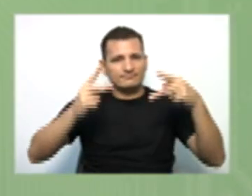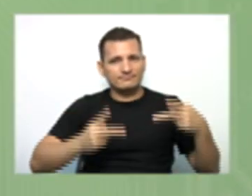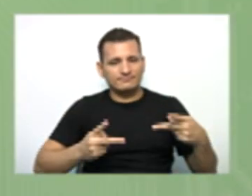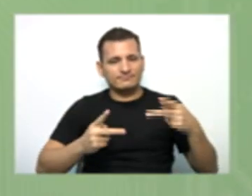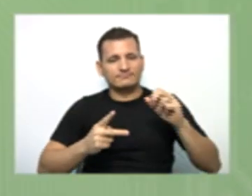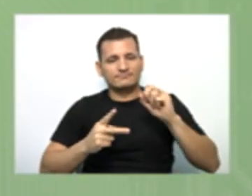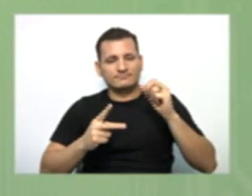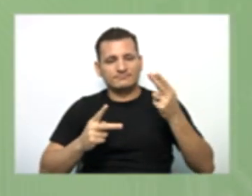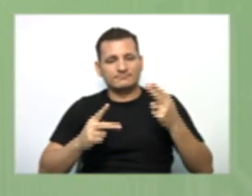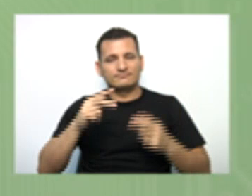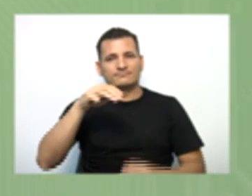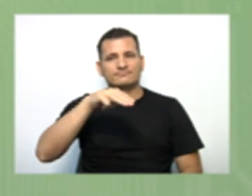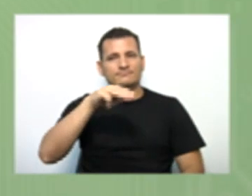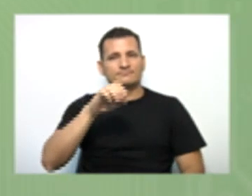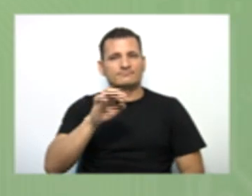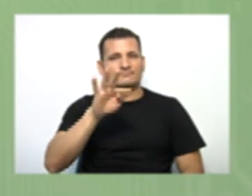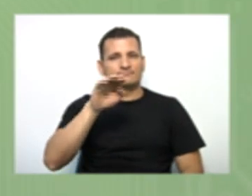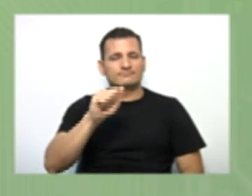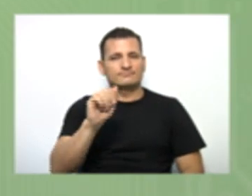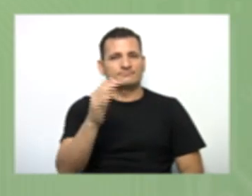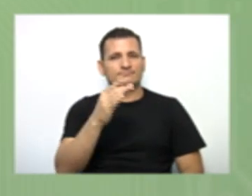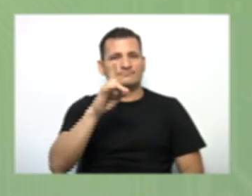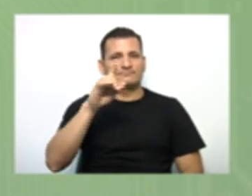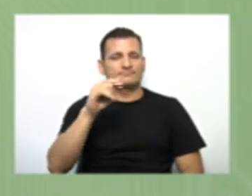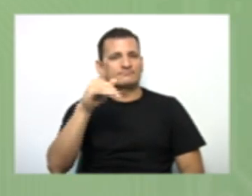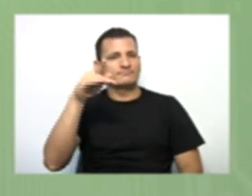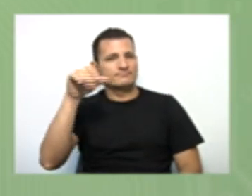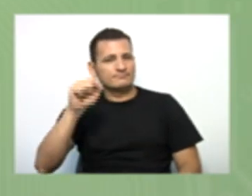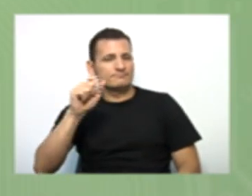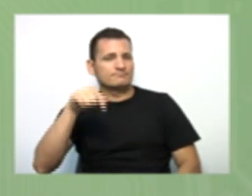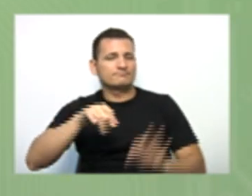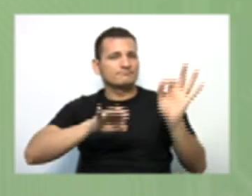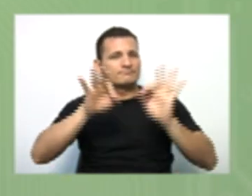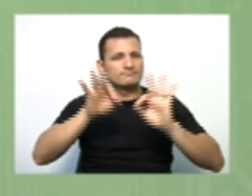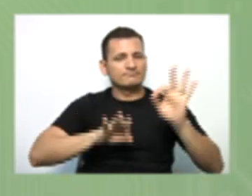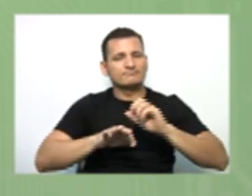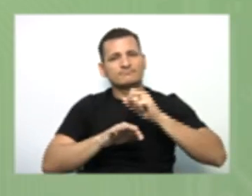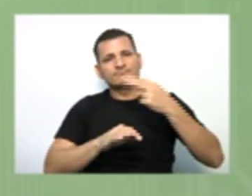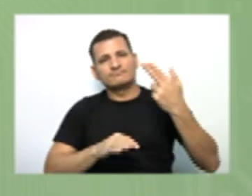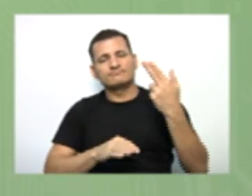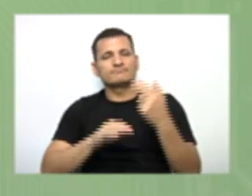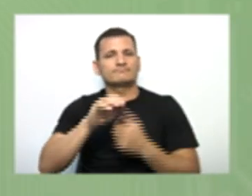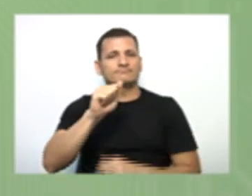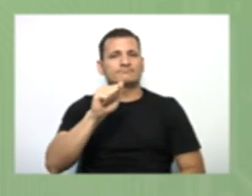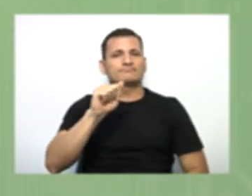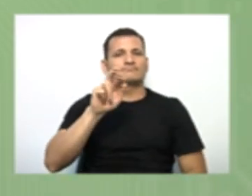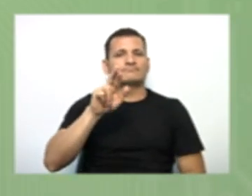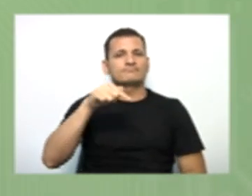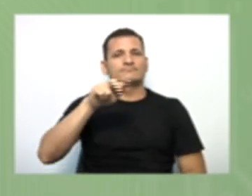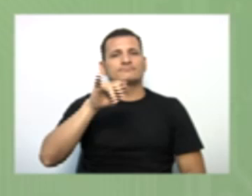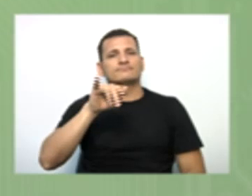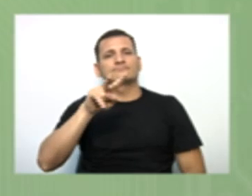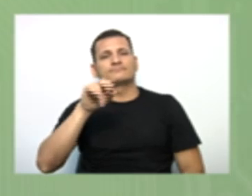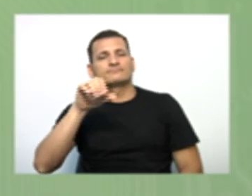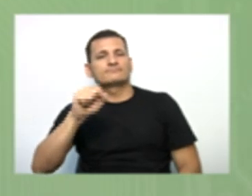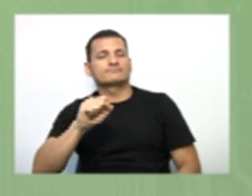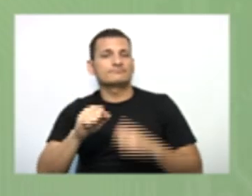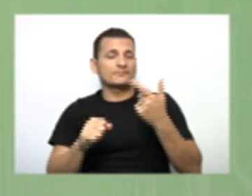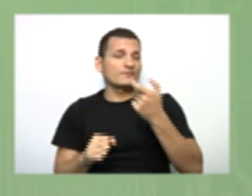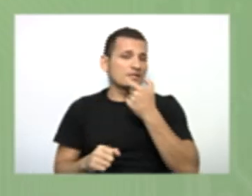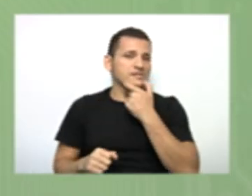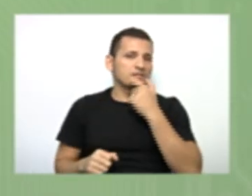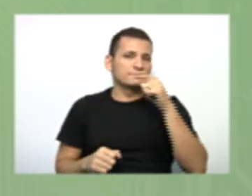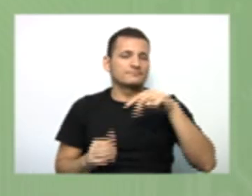metadados, são dados usados para classificar ou organizar arquivos e páginas de conteúdos. Então, em inglês, ela quer